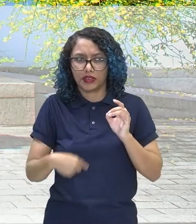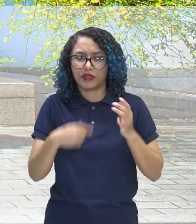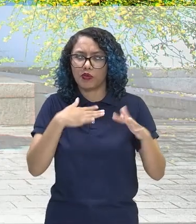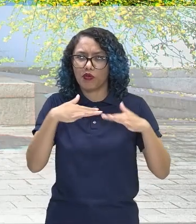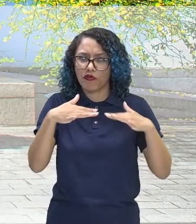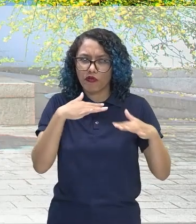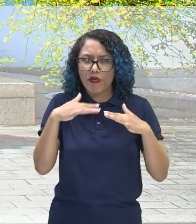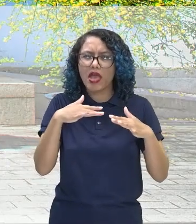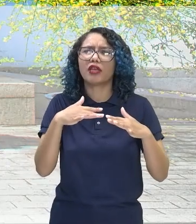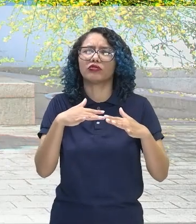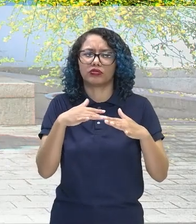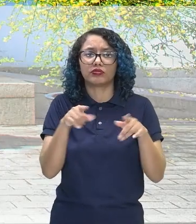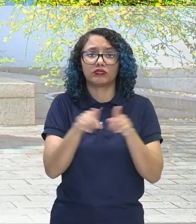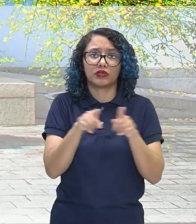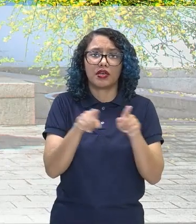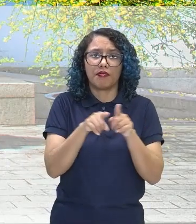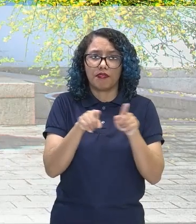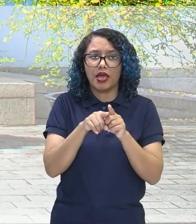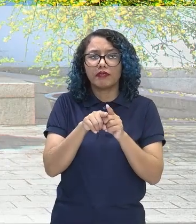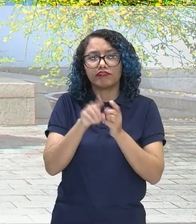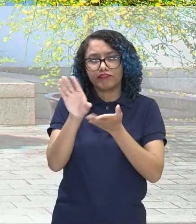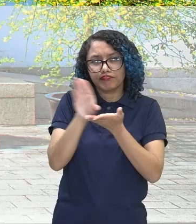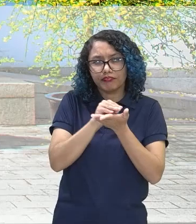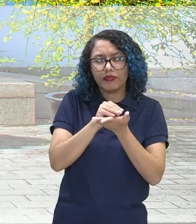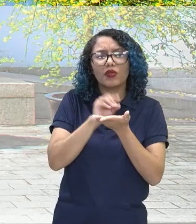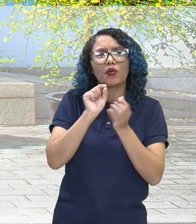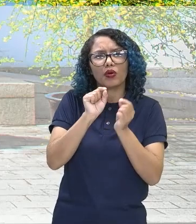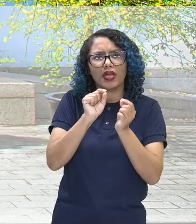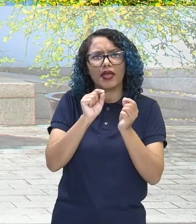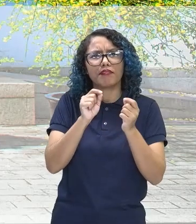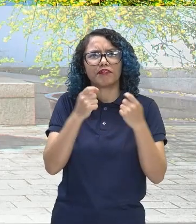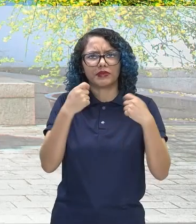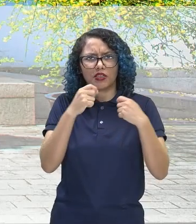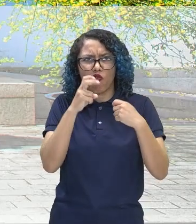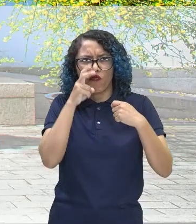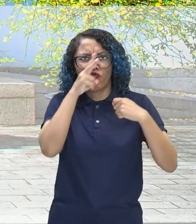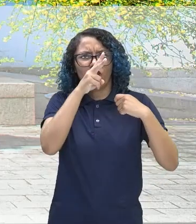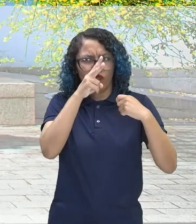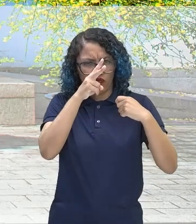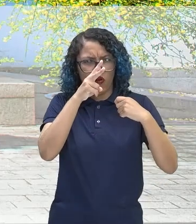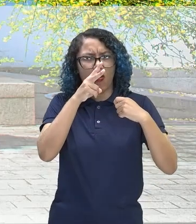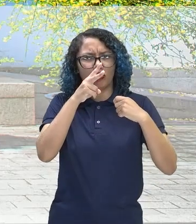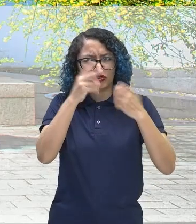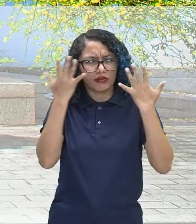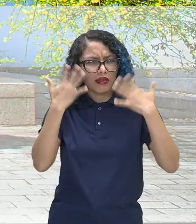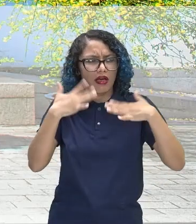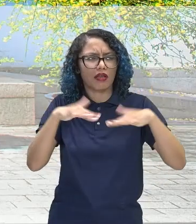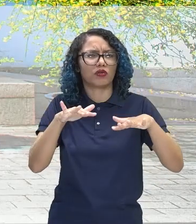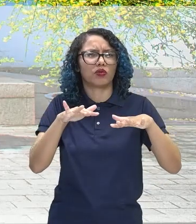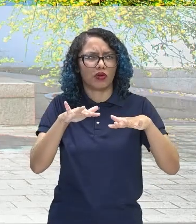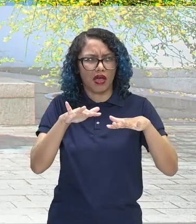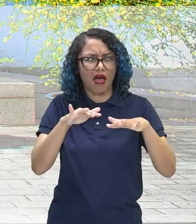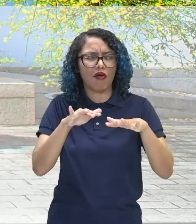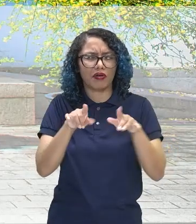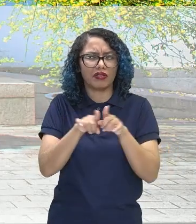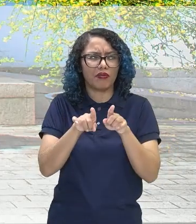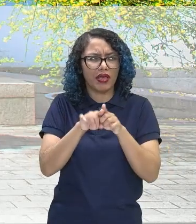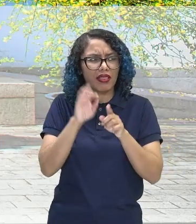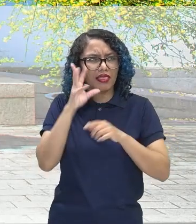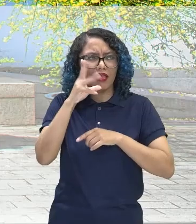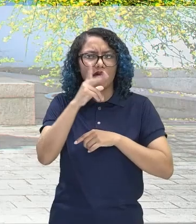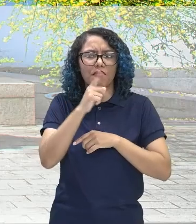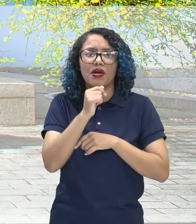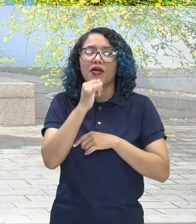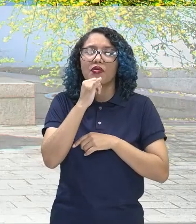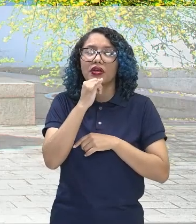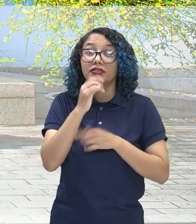movimentos desse estilo vão ser mais fortes, fluidos e longos, né? Só é a gente imaginar aí a